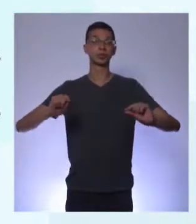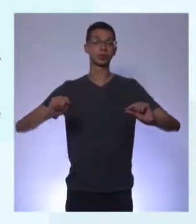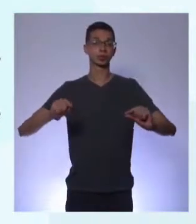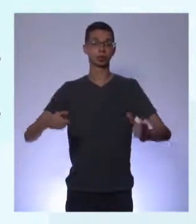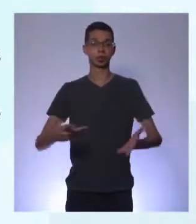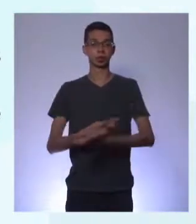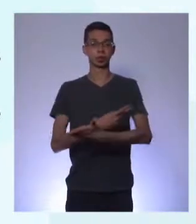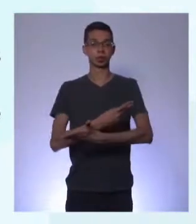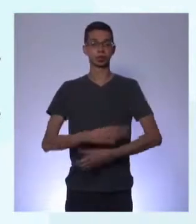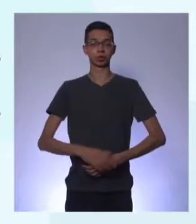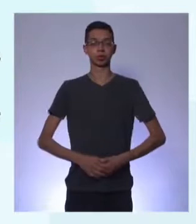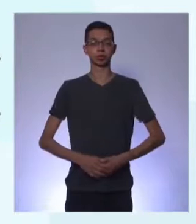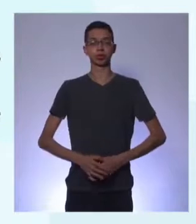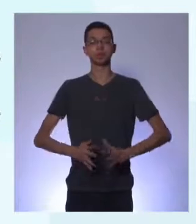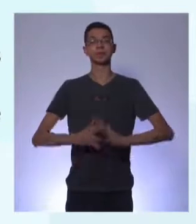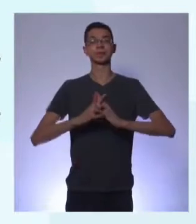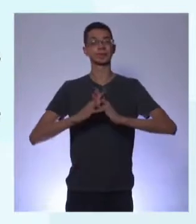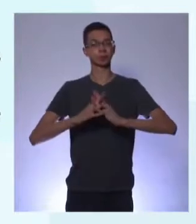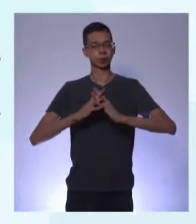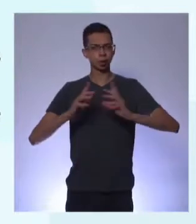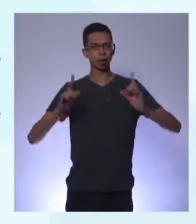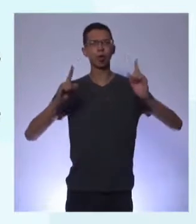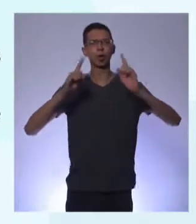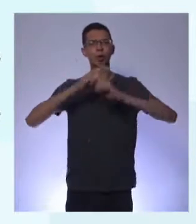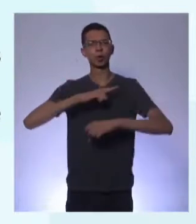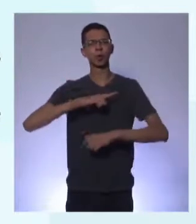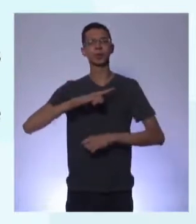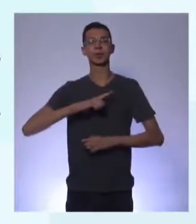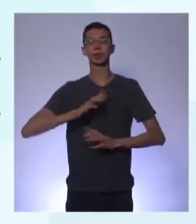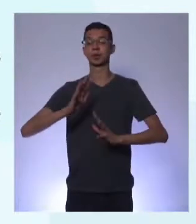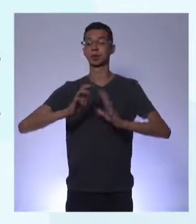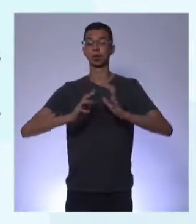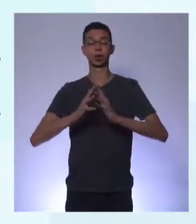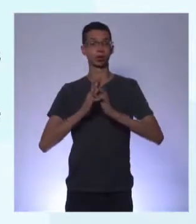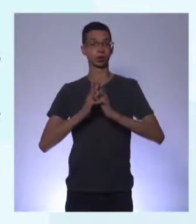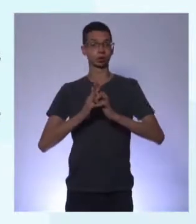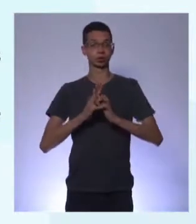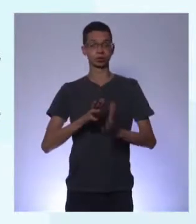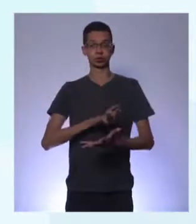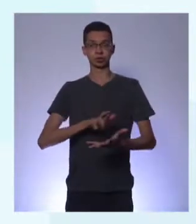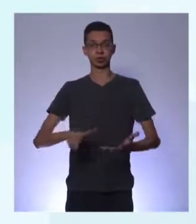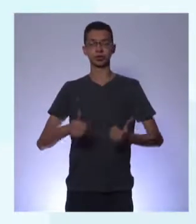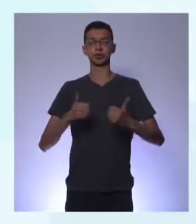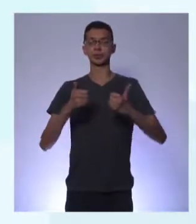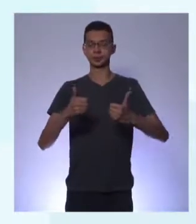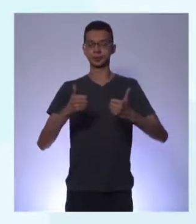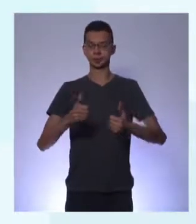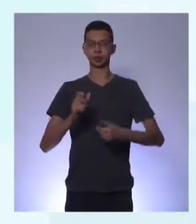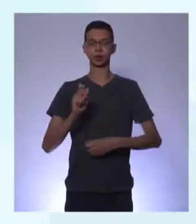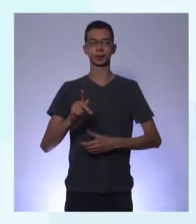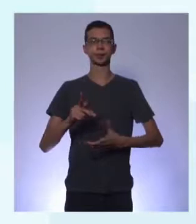tornando complicadas, conflituosas,